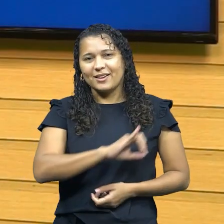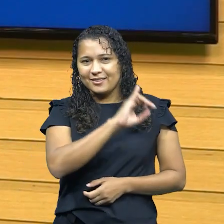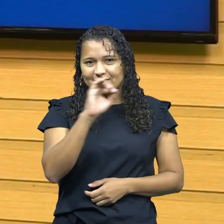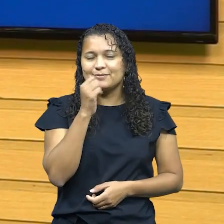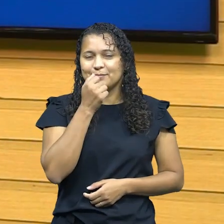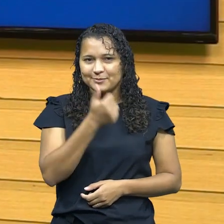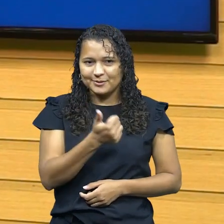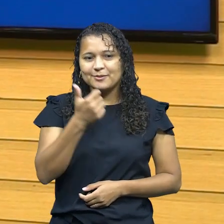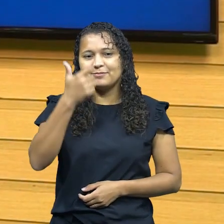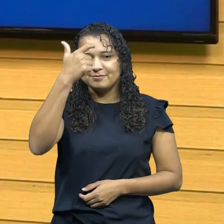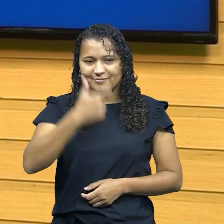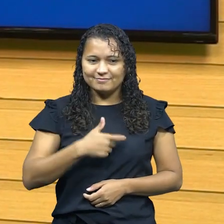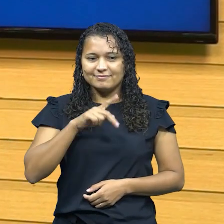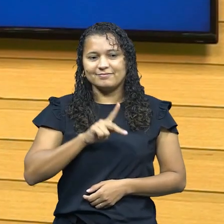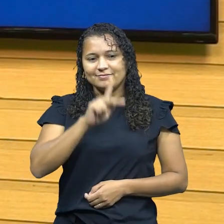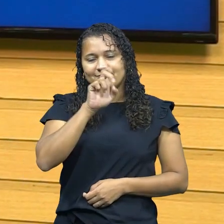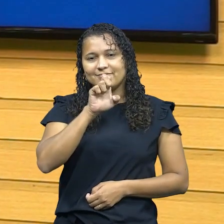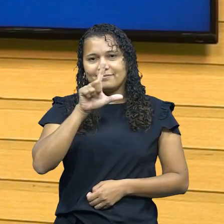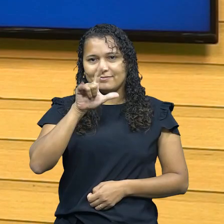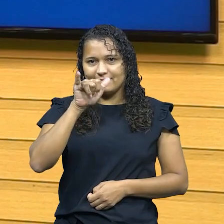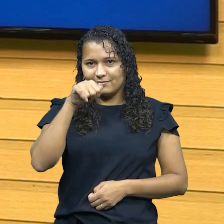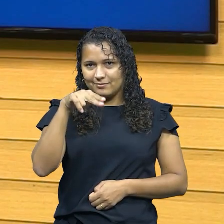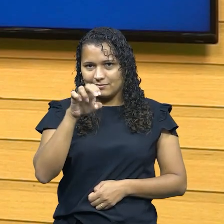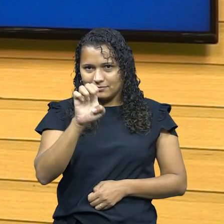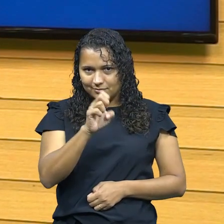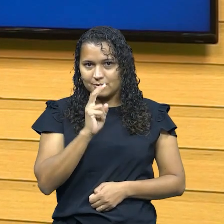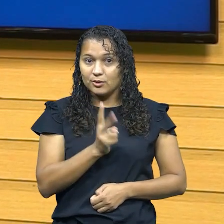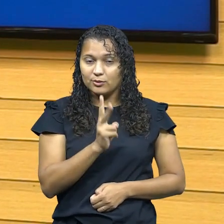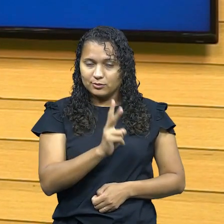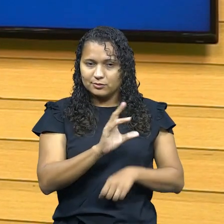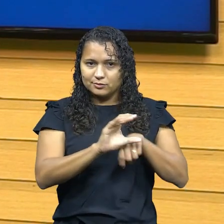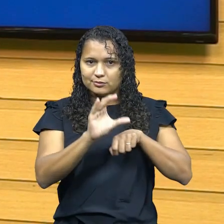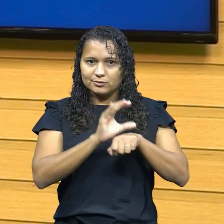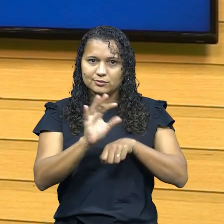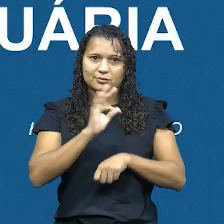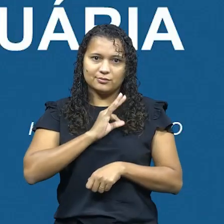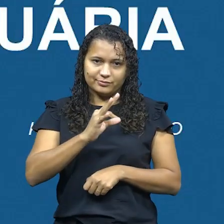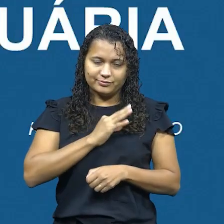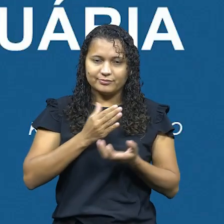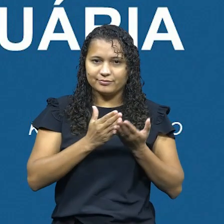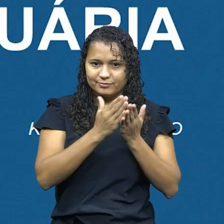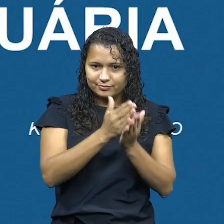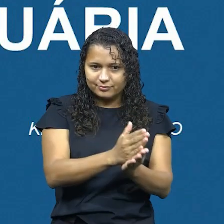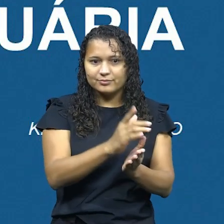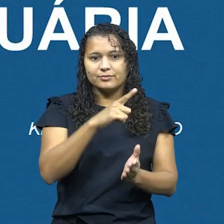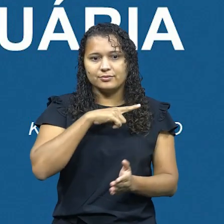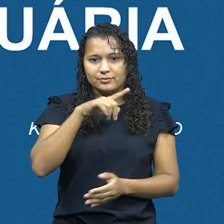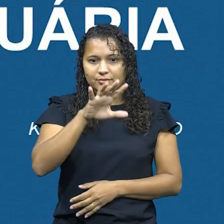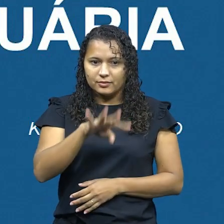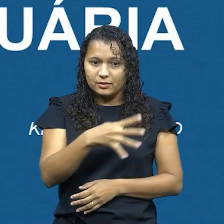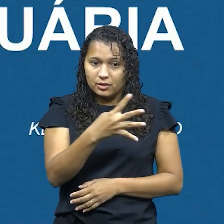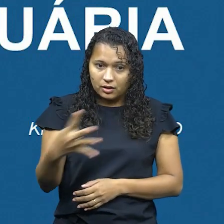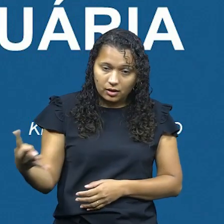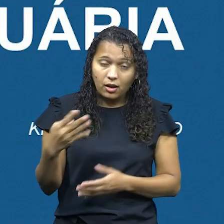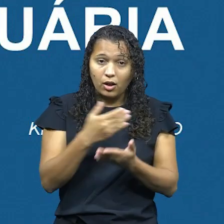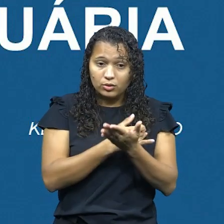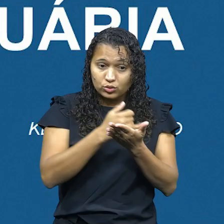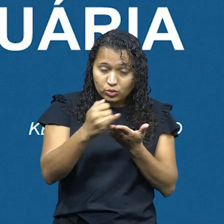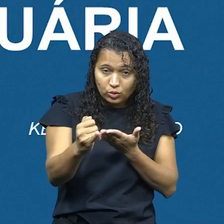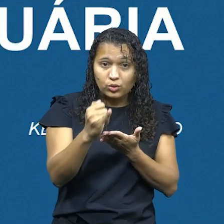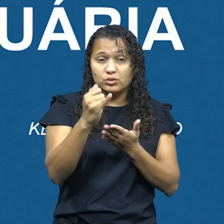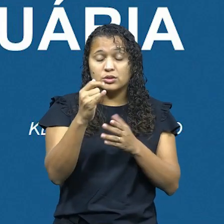Olá pessoal, eu sou a professora Keliane e vamos dar continuidade ao nosso curso técnico em portos do bloco Introdução à